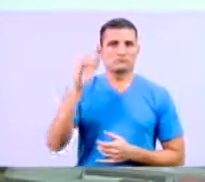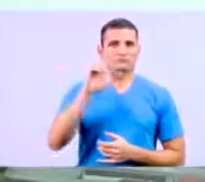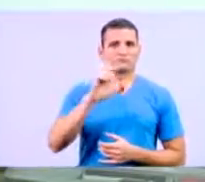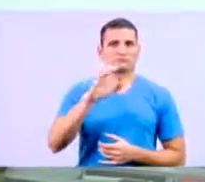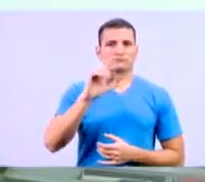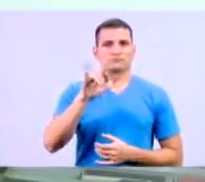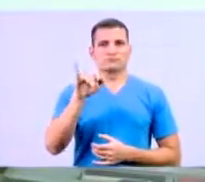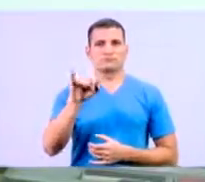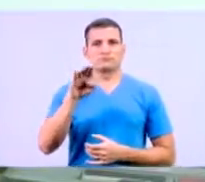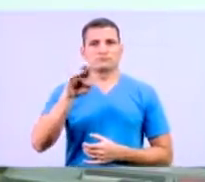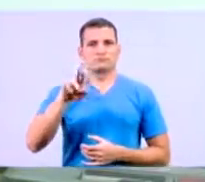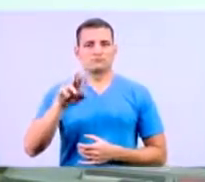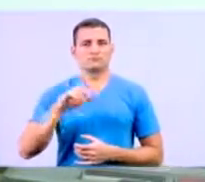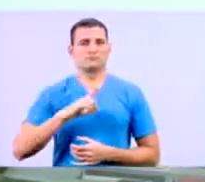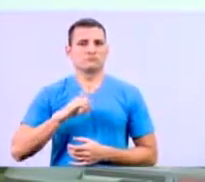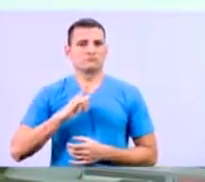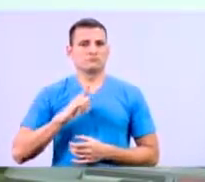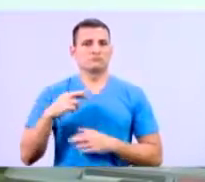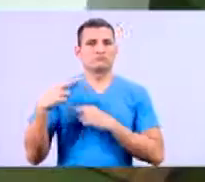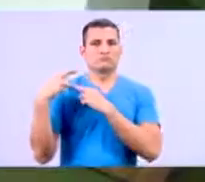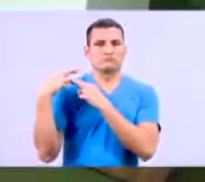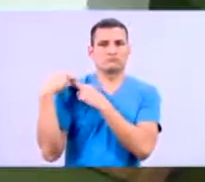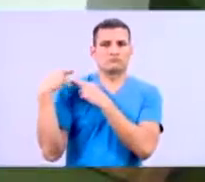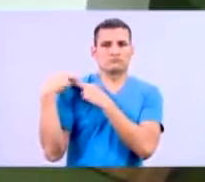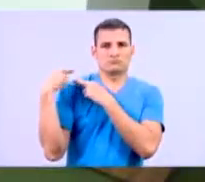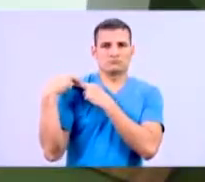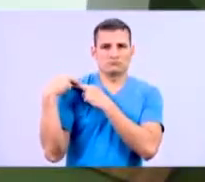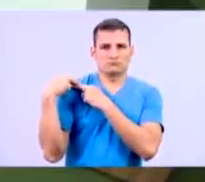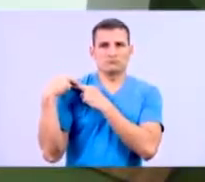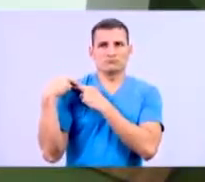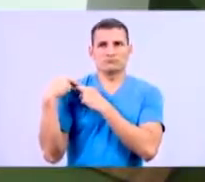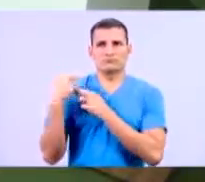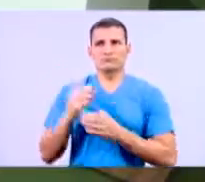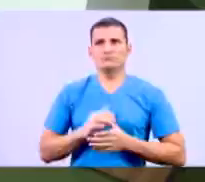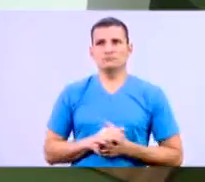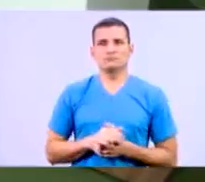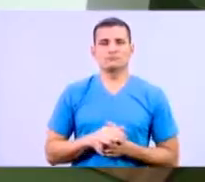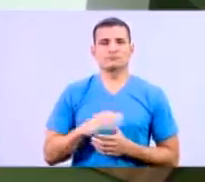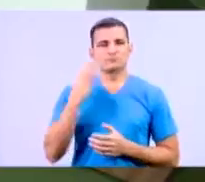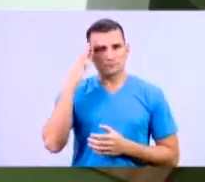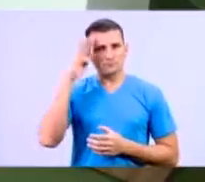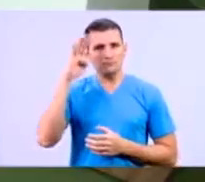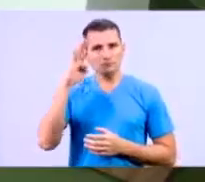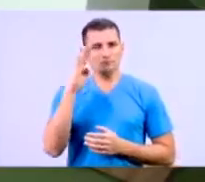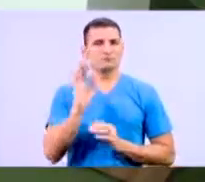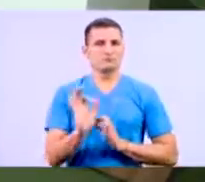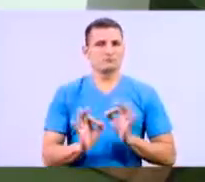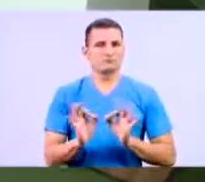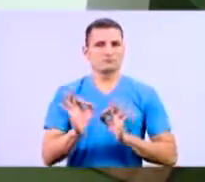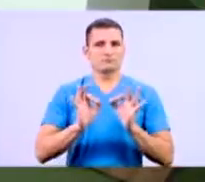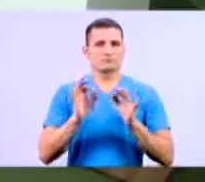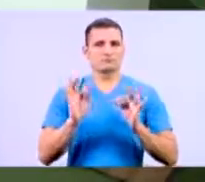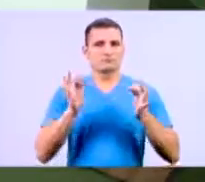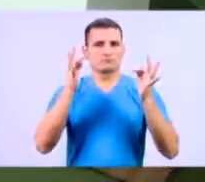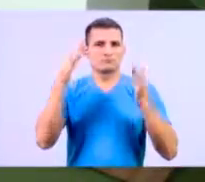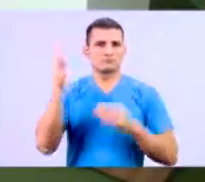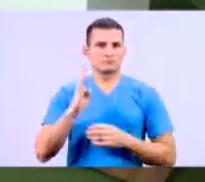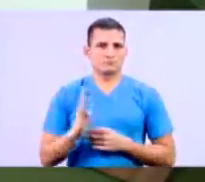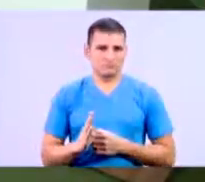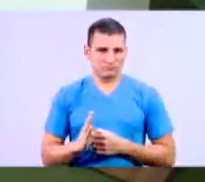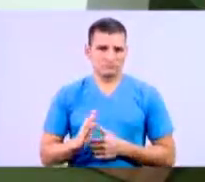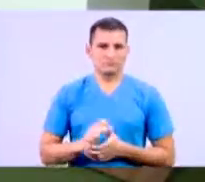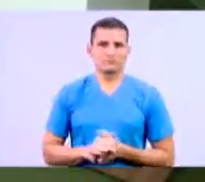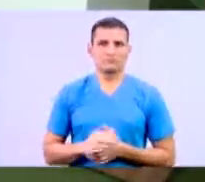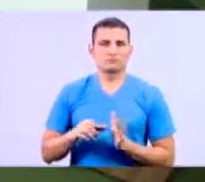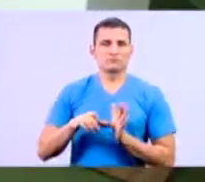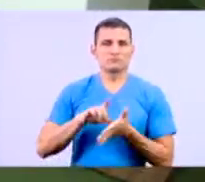uma responsabilidade bem grande, né, principalmente no fomento da tecnologia no Brasil. A gente falava mais cedo sobre